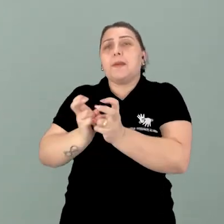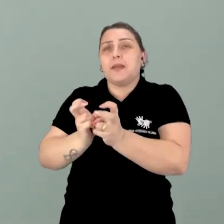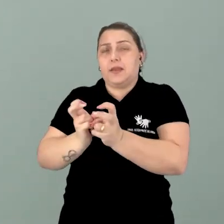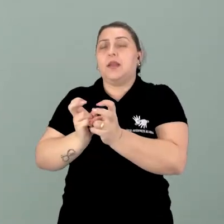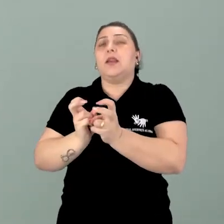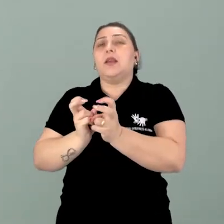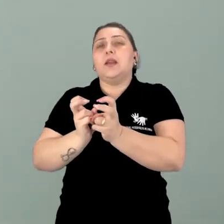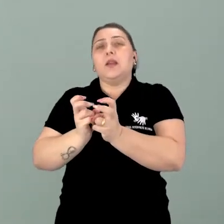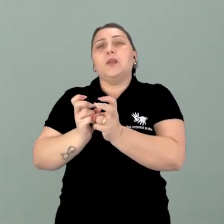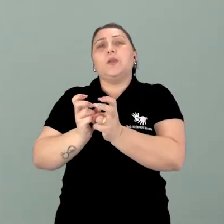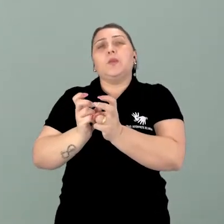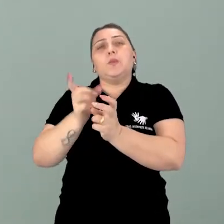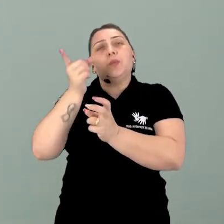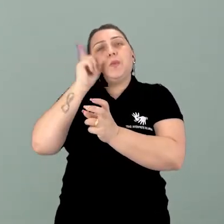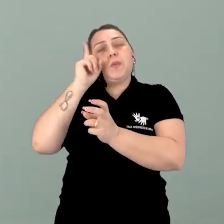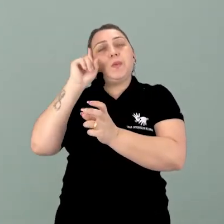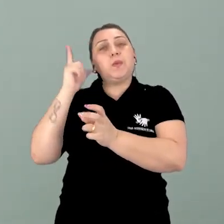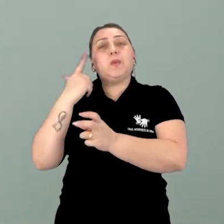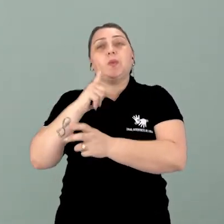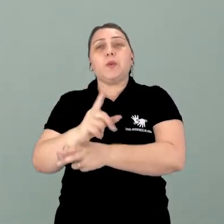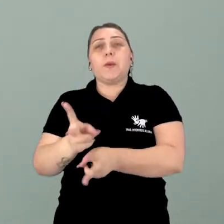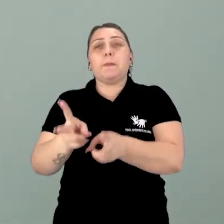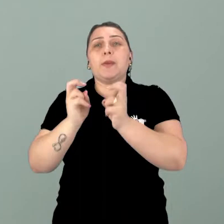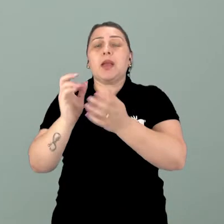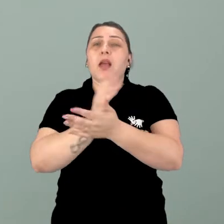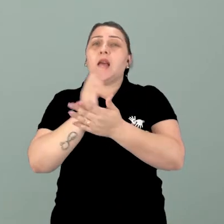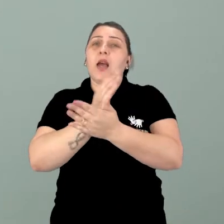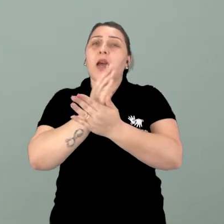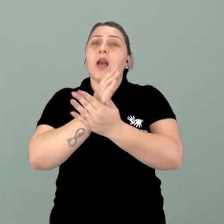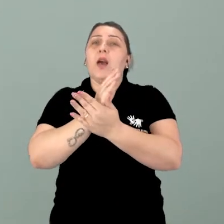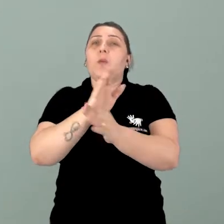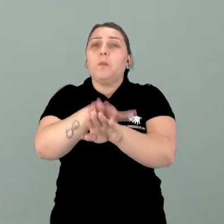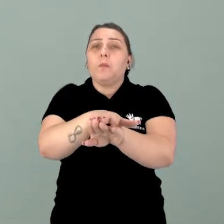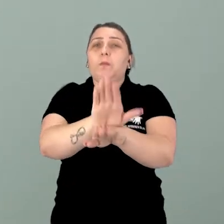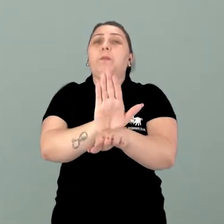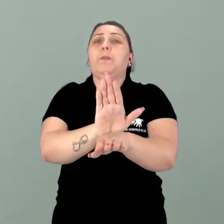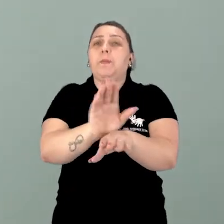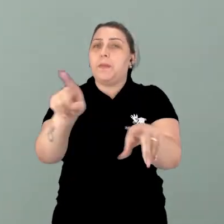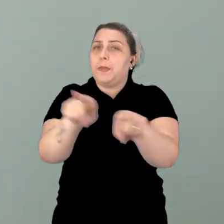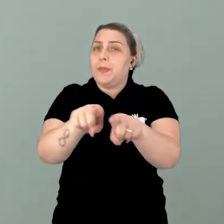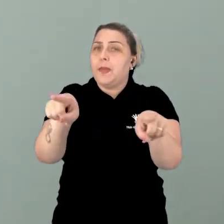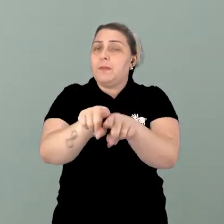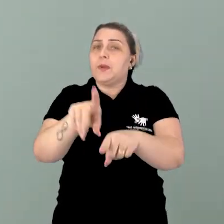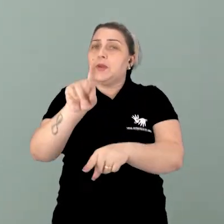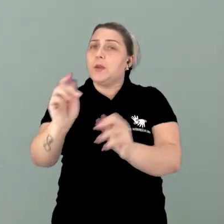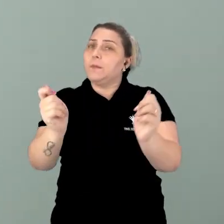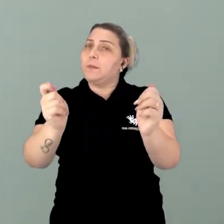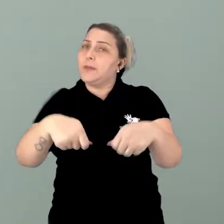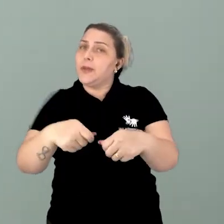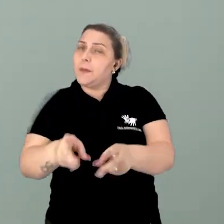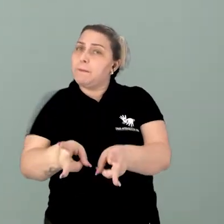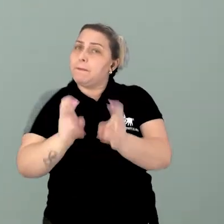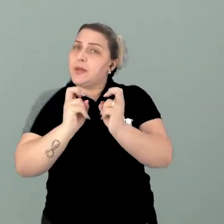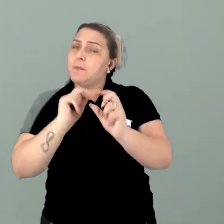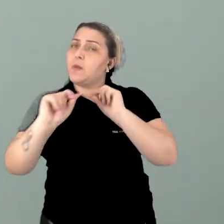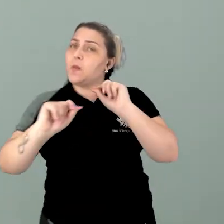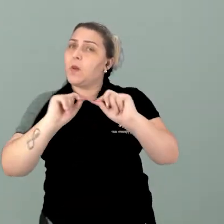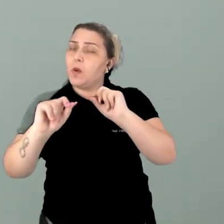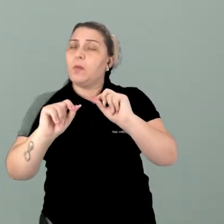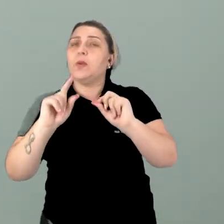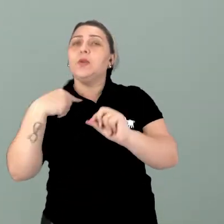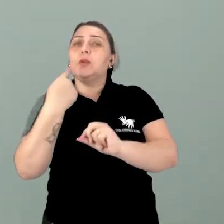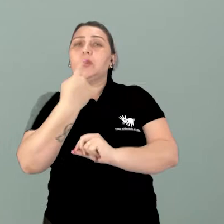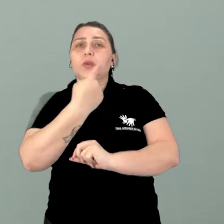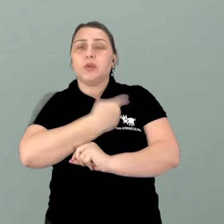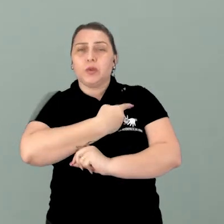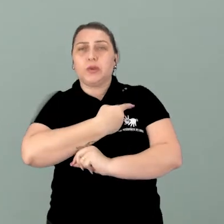no decorrer do dia, a gente consegue perceber algumas sombras também. E essas sombras só são possíveis a gente perceber conforme a